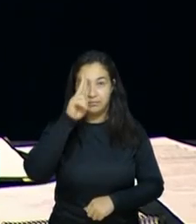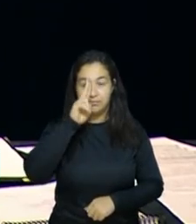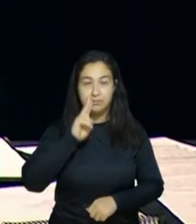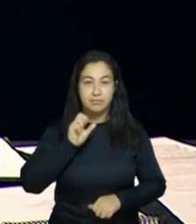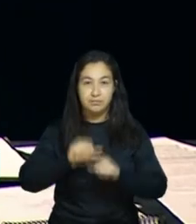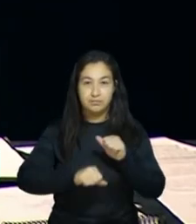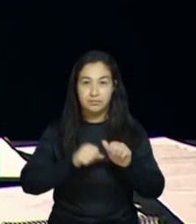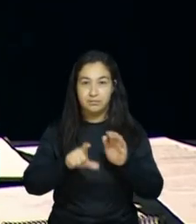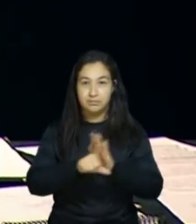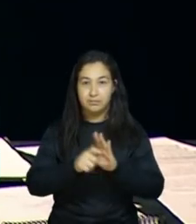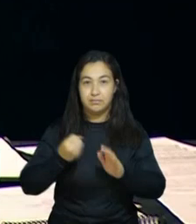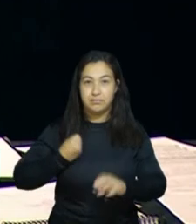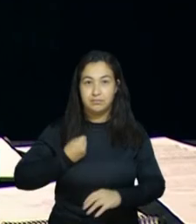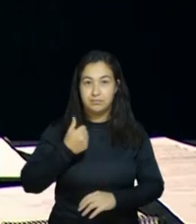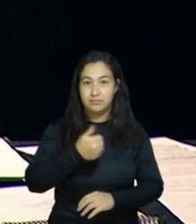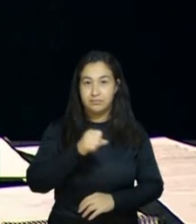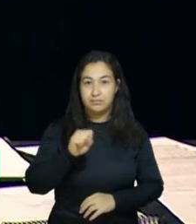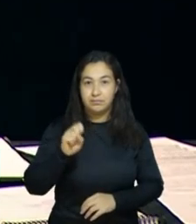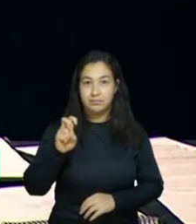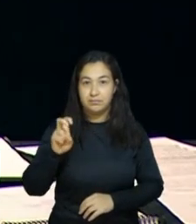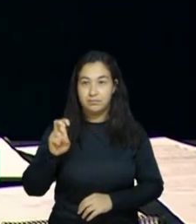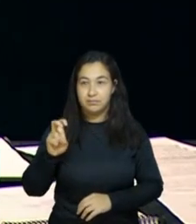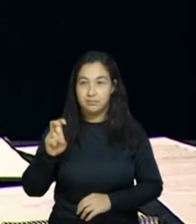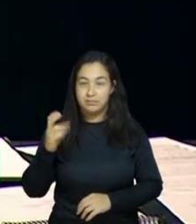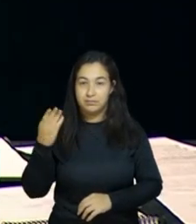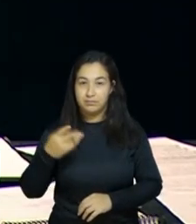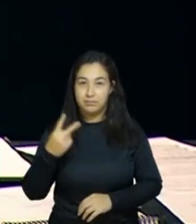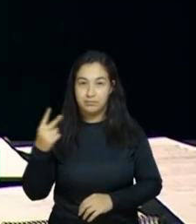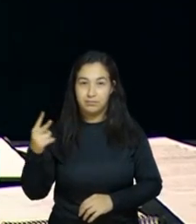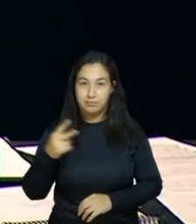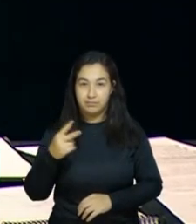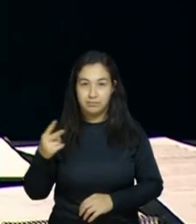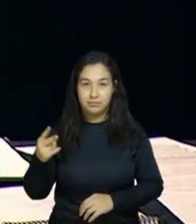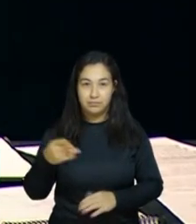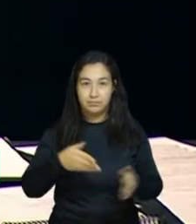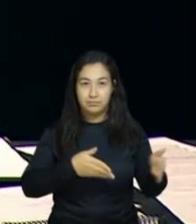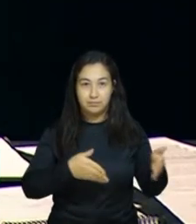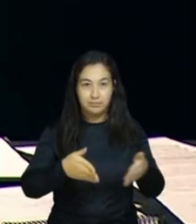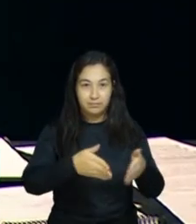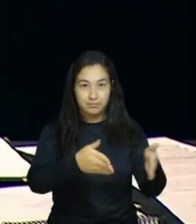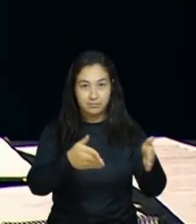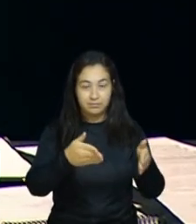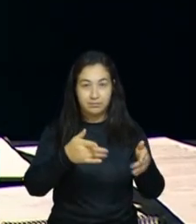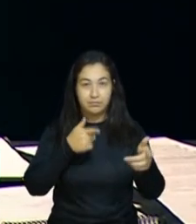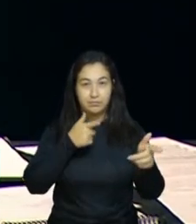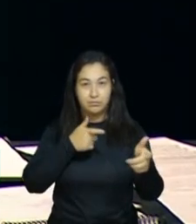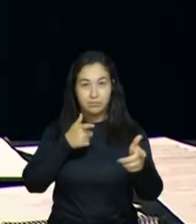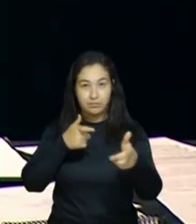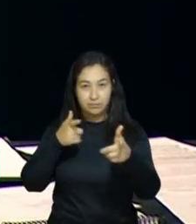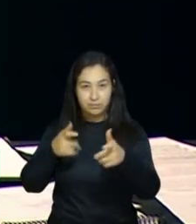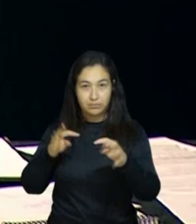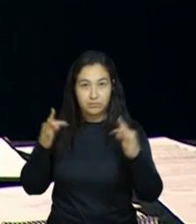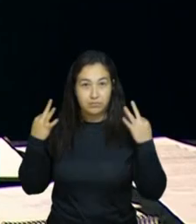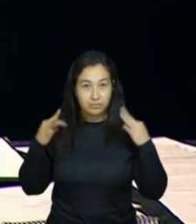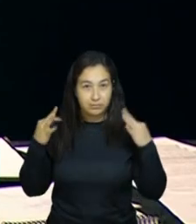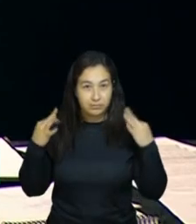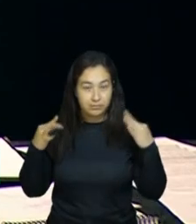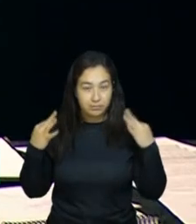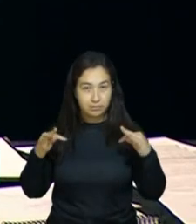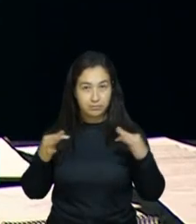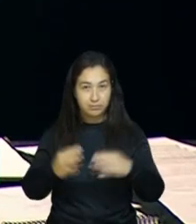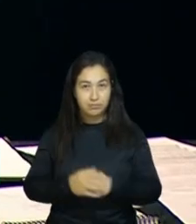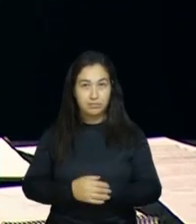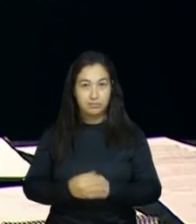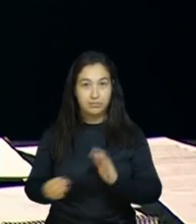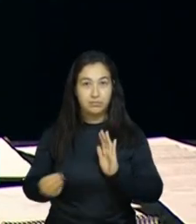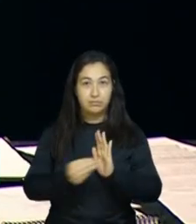número 18.503 de 2022, que institui a rota turística do Tiro no estado de Santa Catarina para incluir o